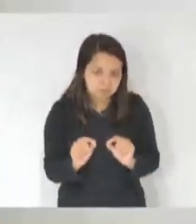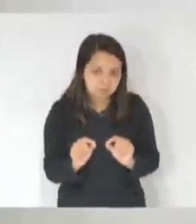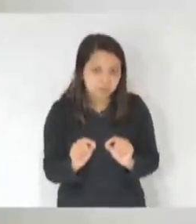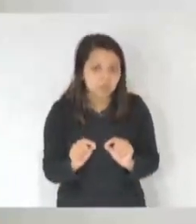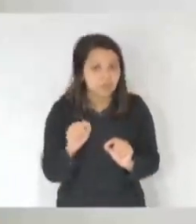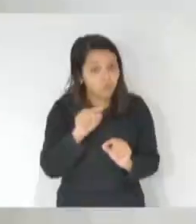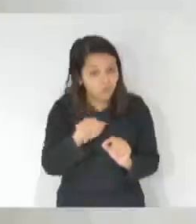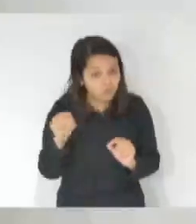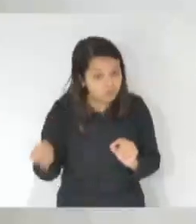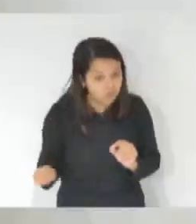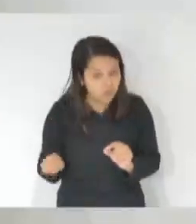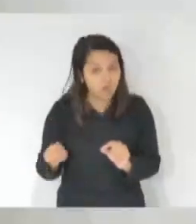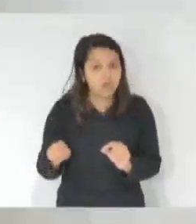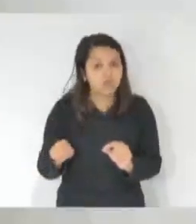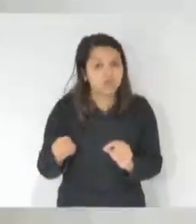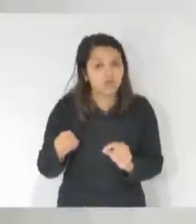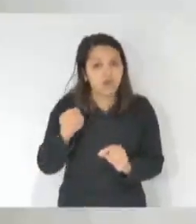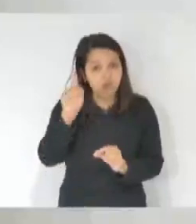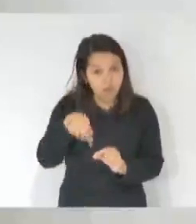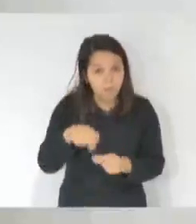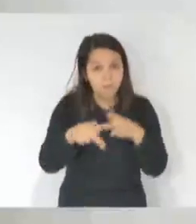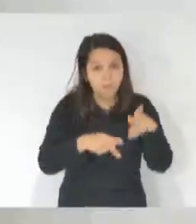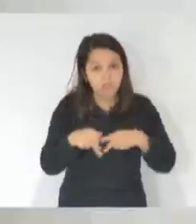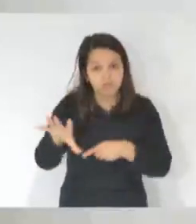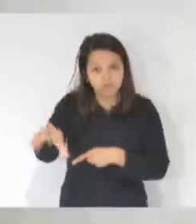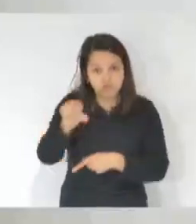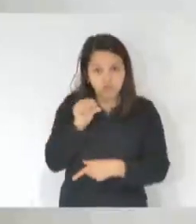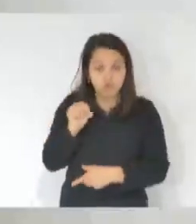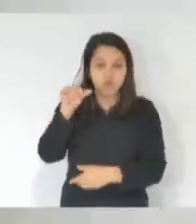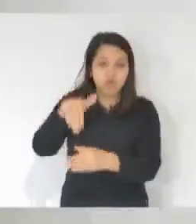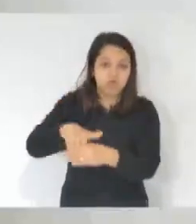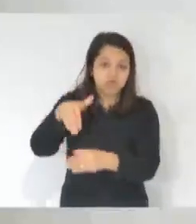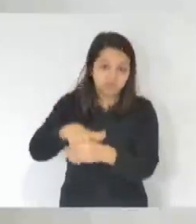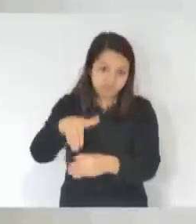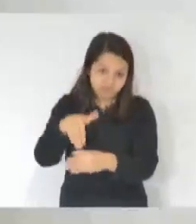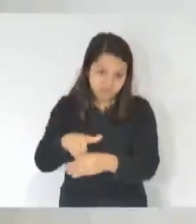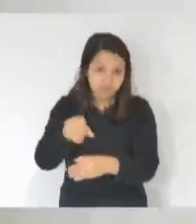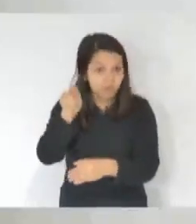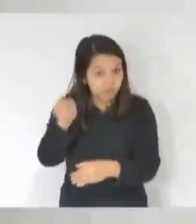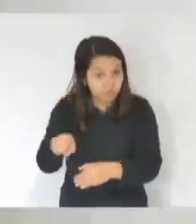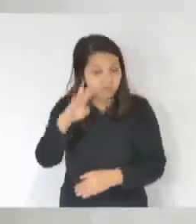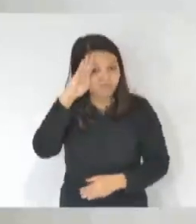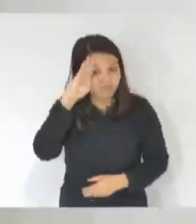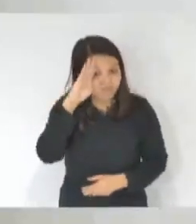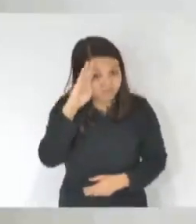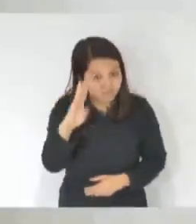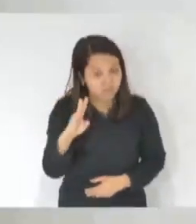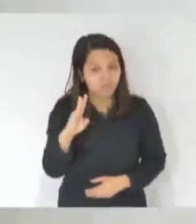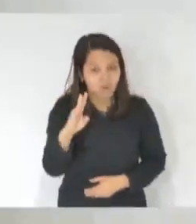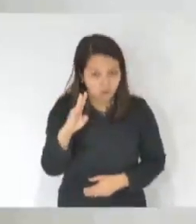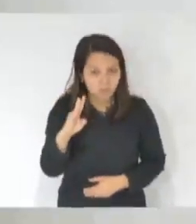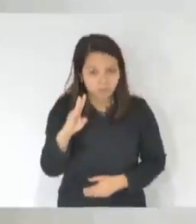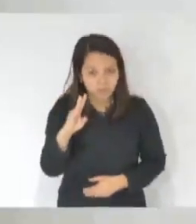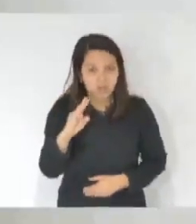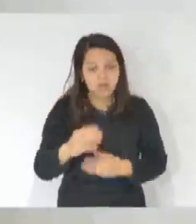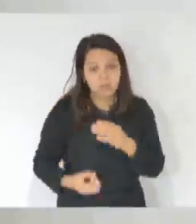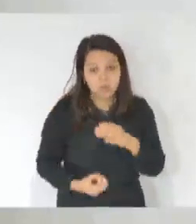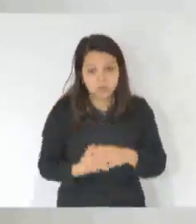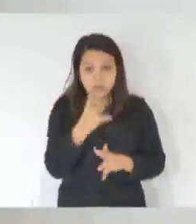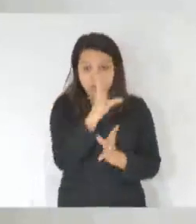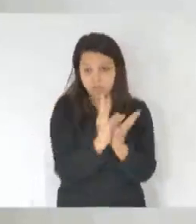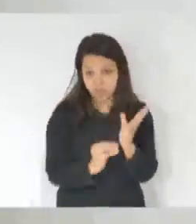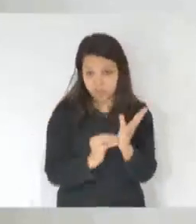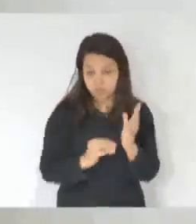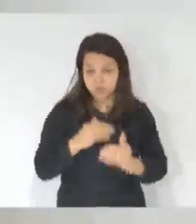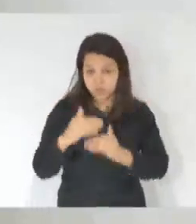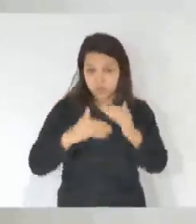povo, os parlamentares têm um papel fundamental na institucionalização de um modelo de desenvolvimento centrado nas pessoas e